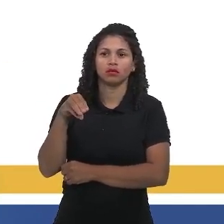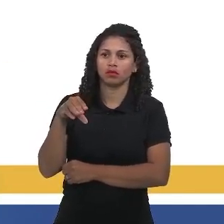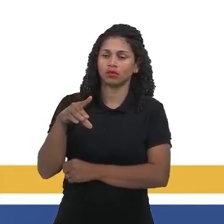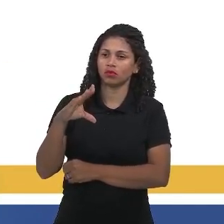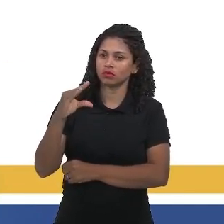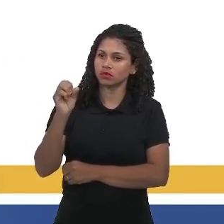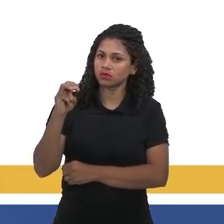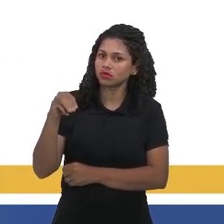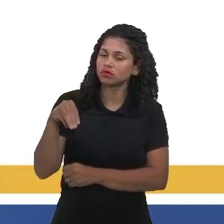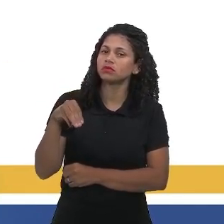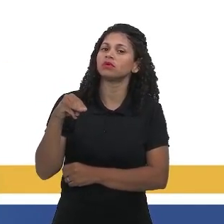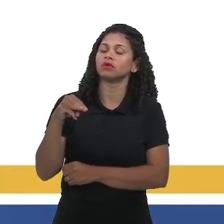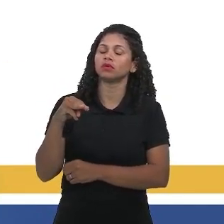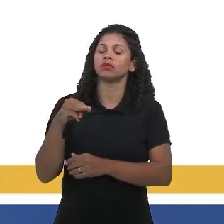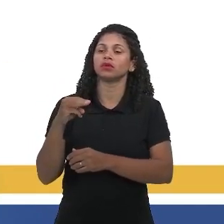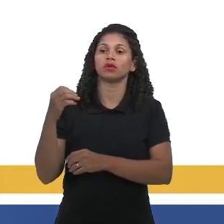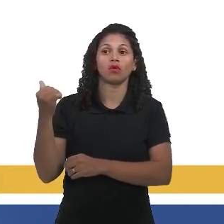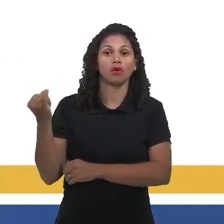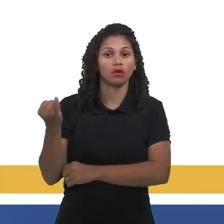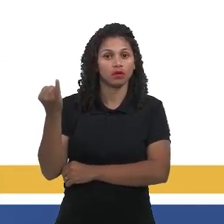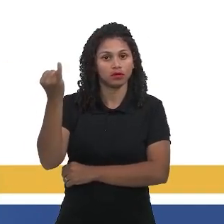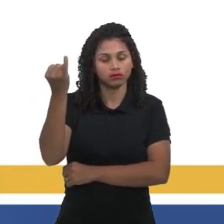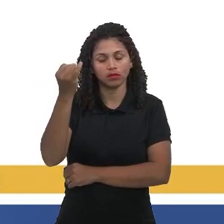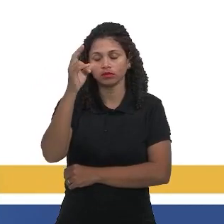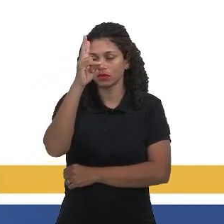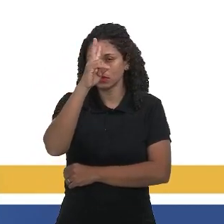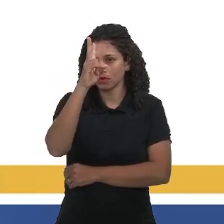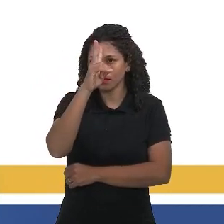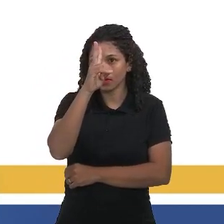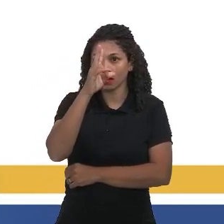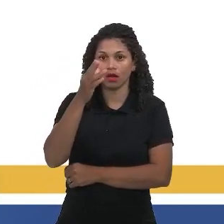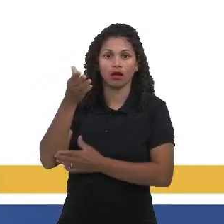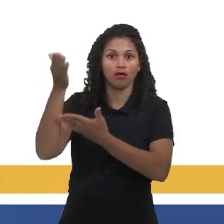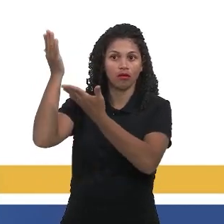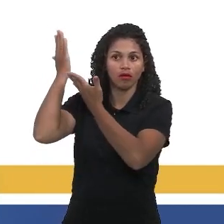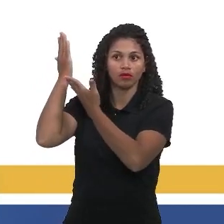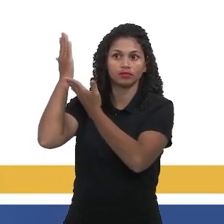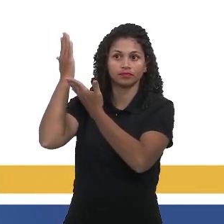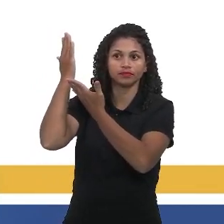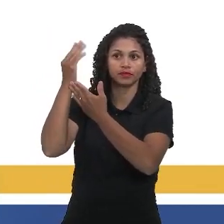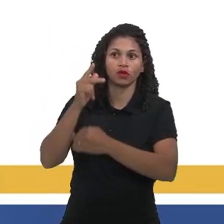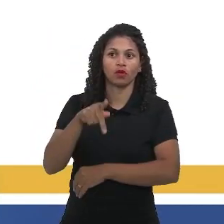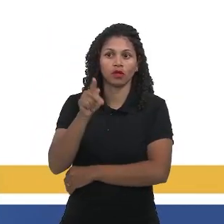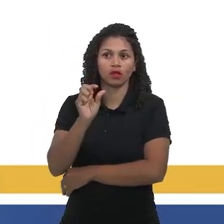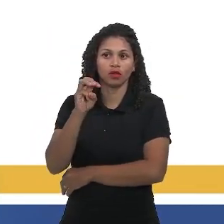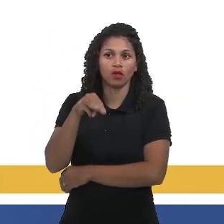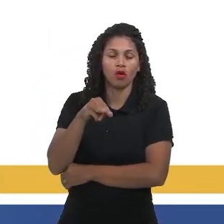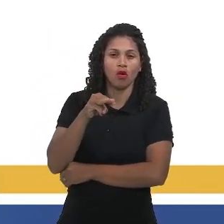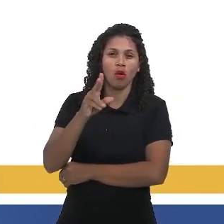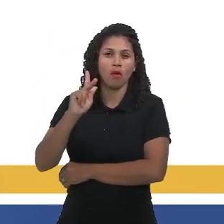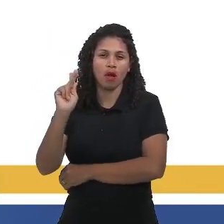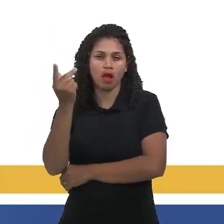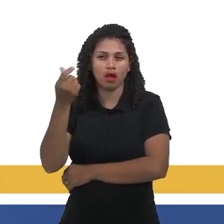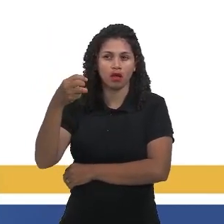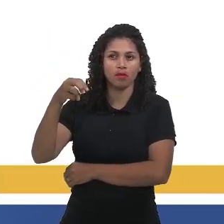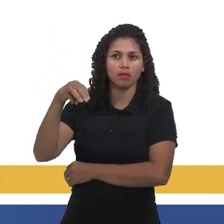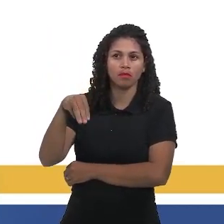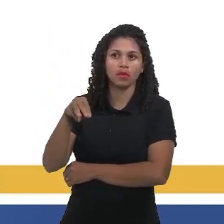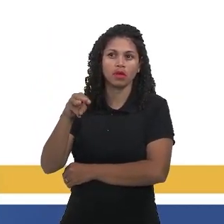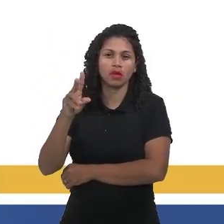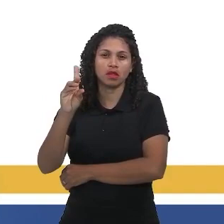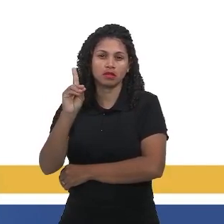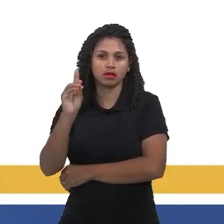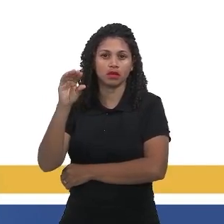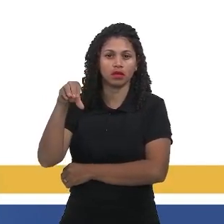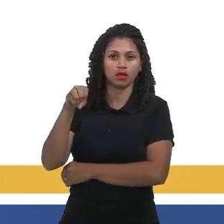escalas são trabalhadas em unidade de base 10 né se você trabalha essa unidade da minha esquerda paraa direita você